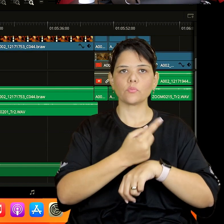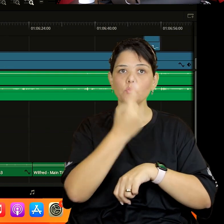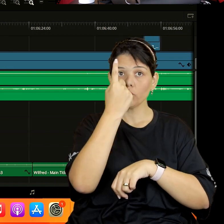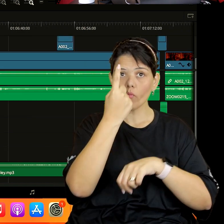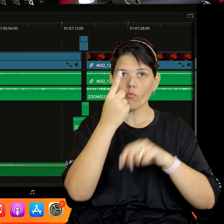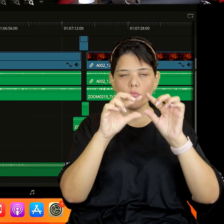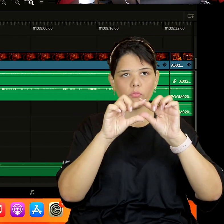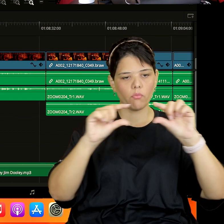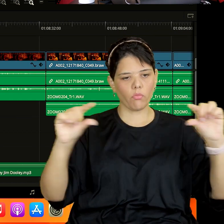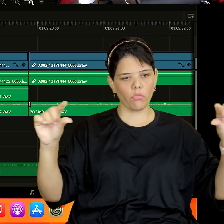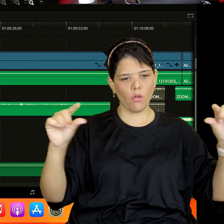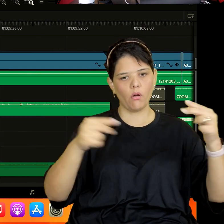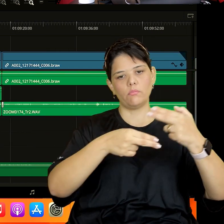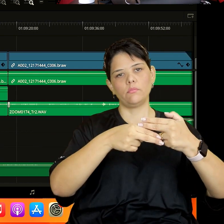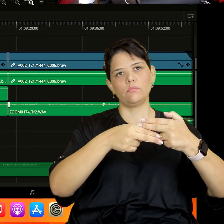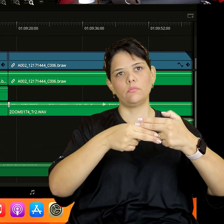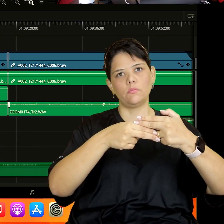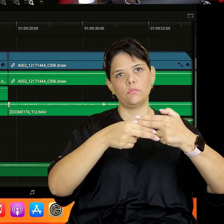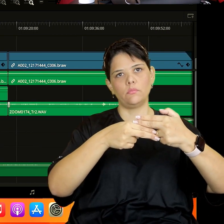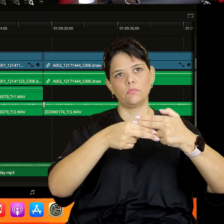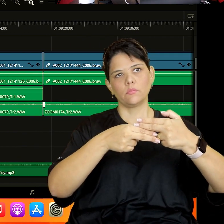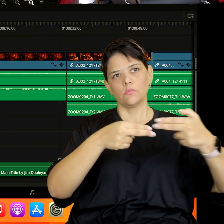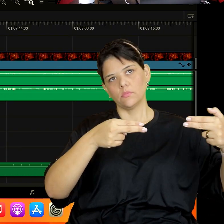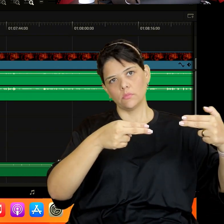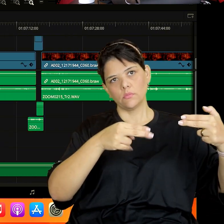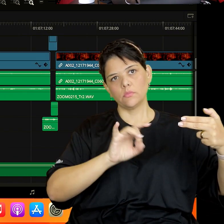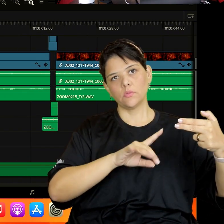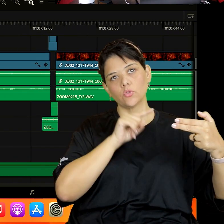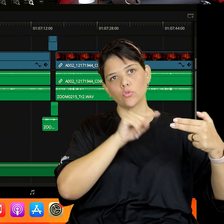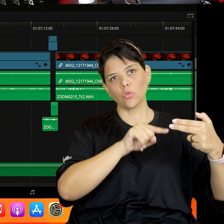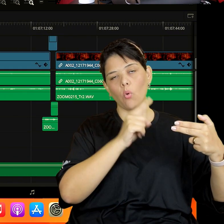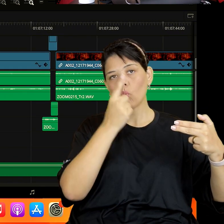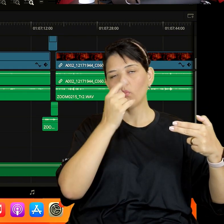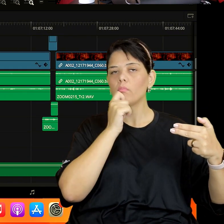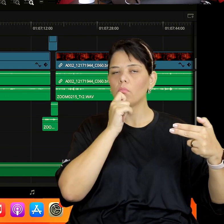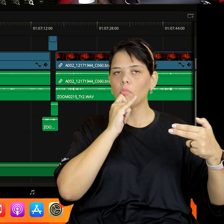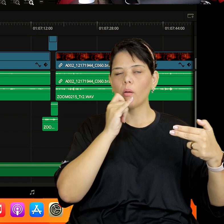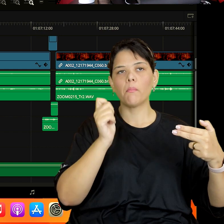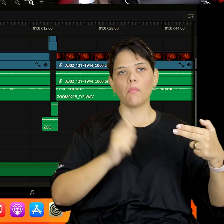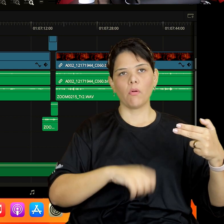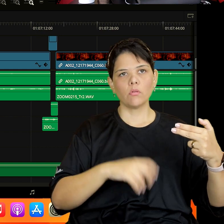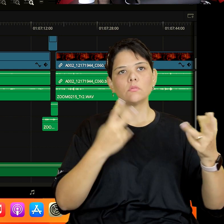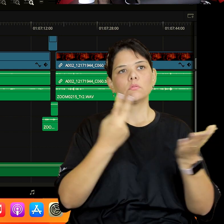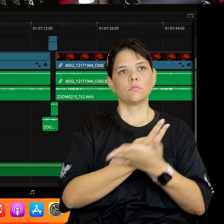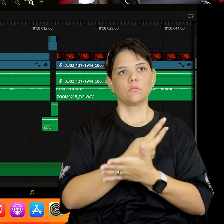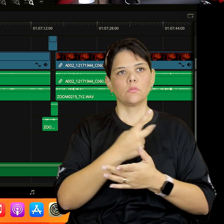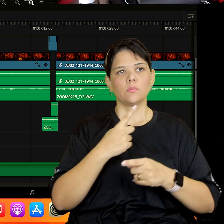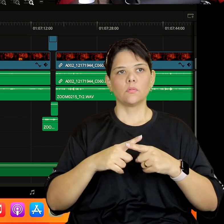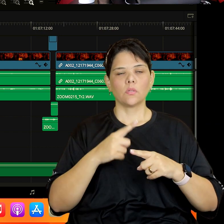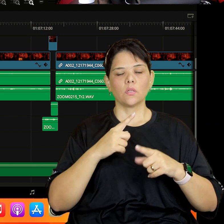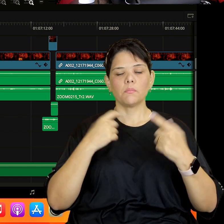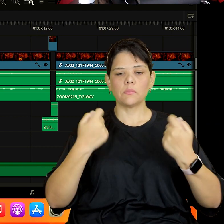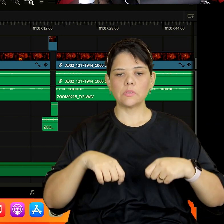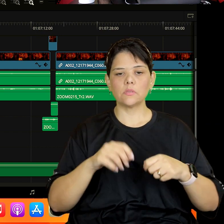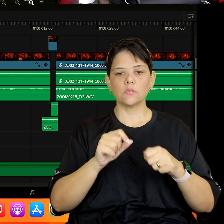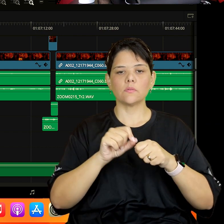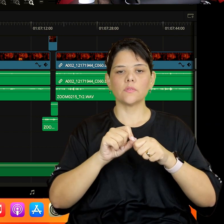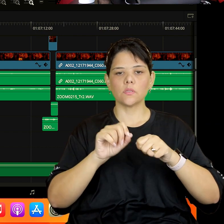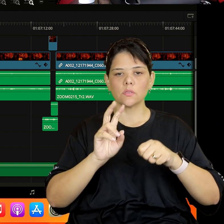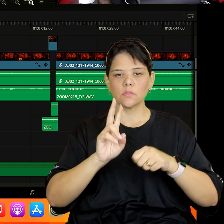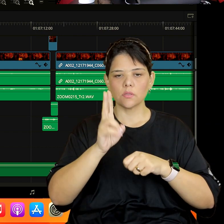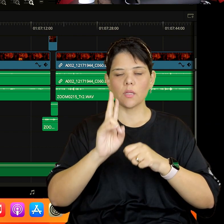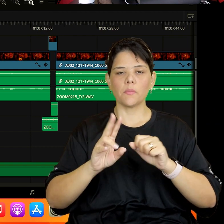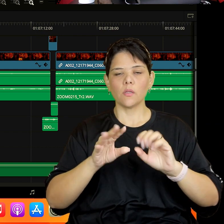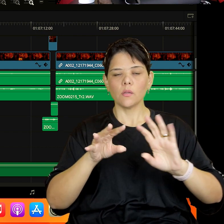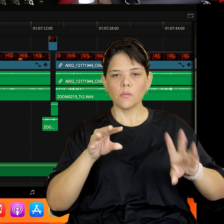com isso aqui. Por quê? A gente trabalha muito com sobreposição e superposição